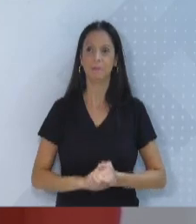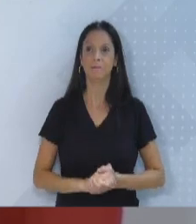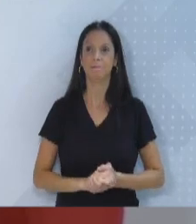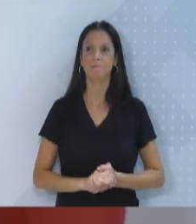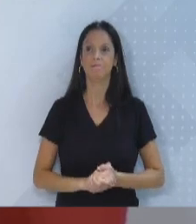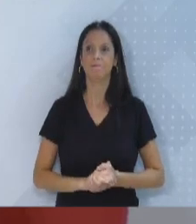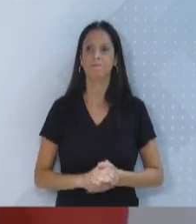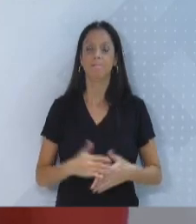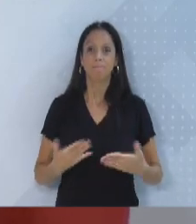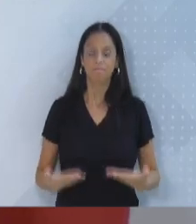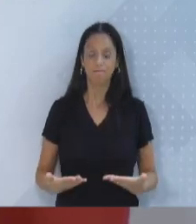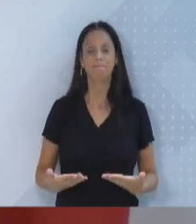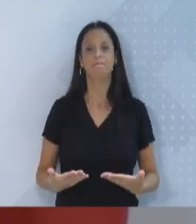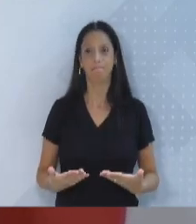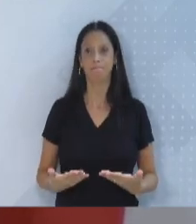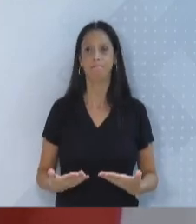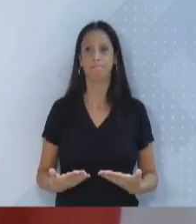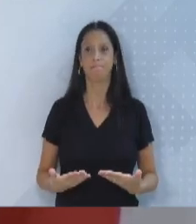Gente, é isso.